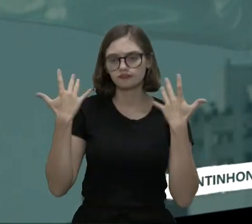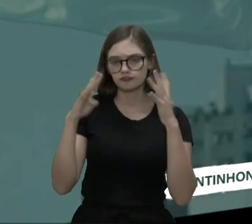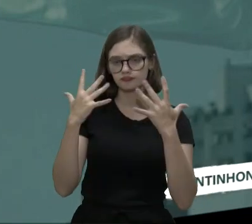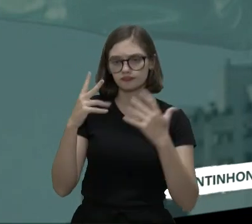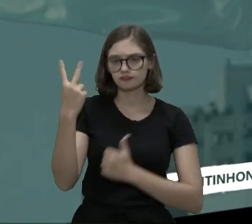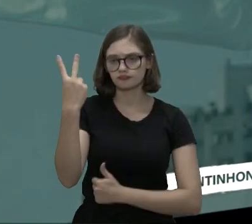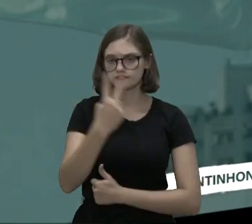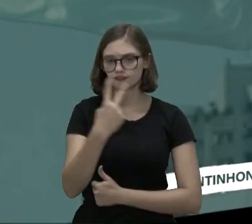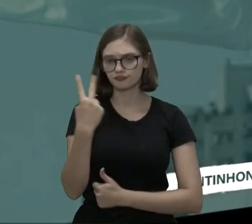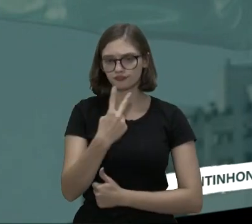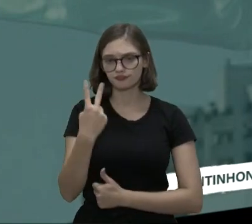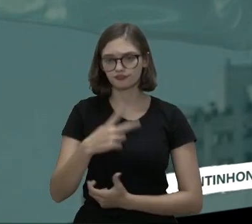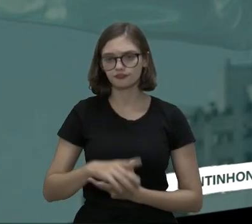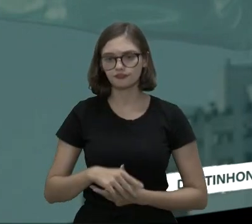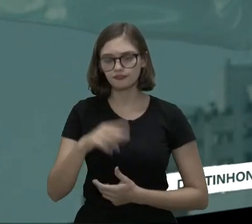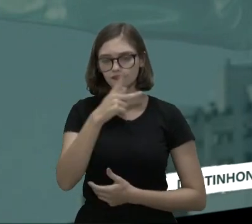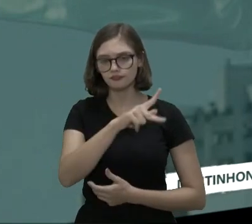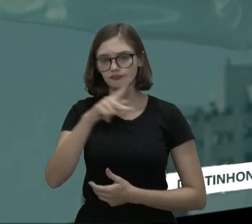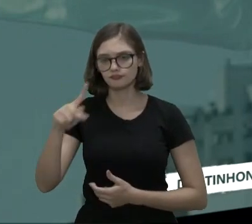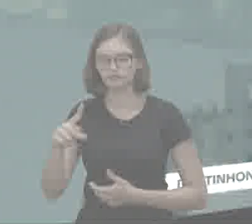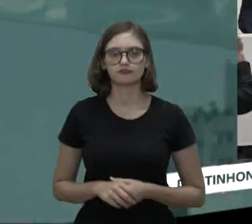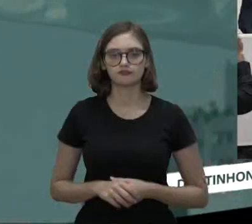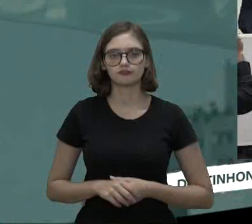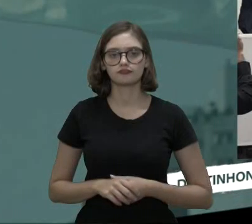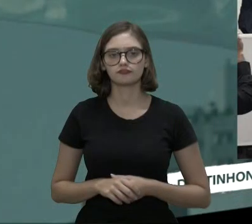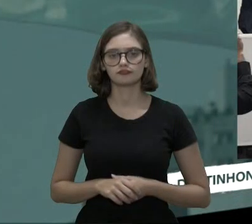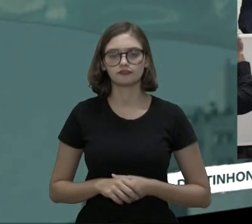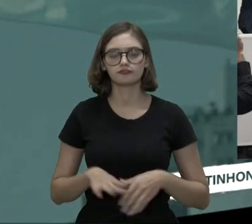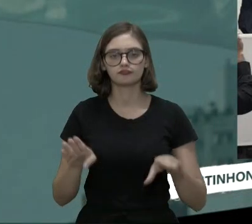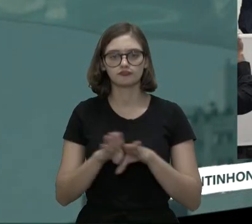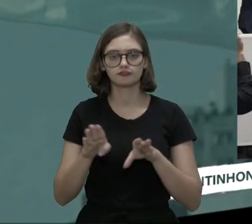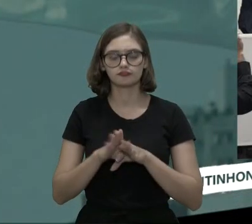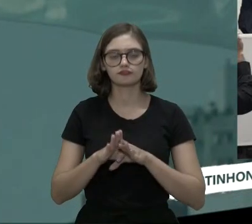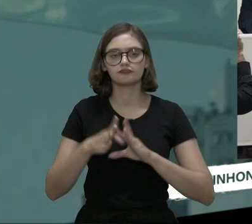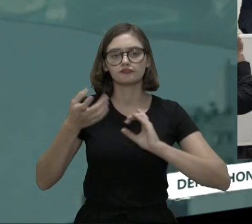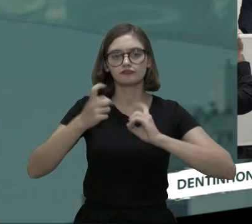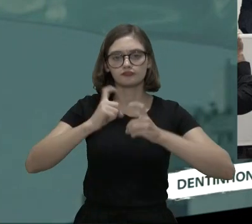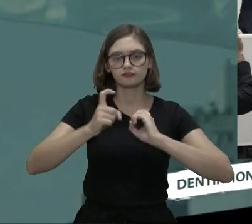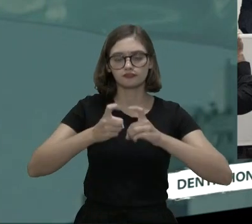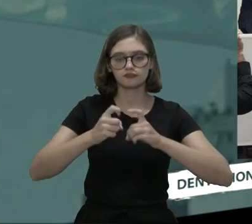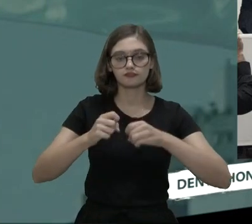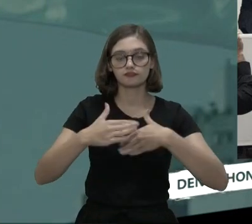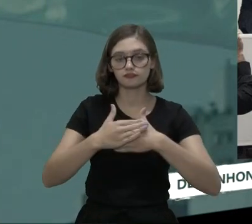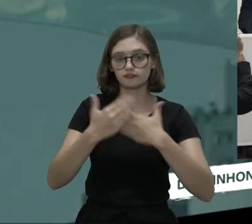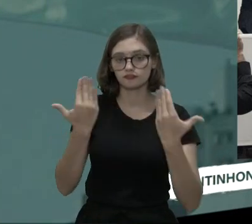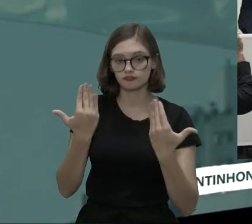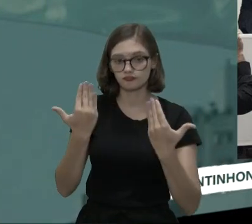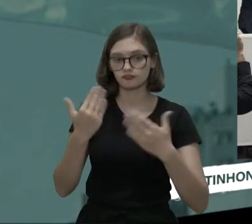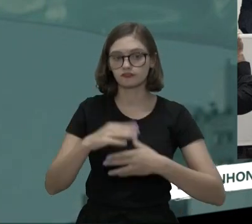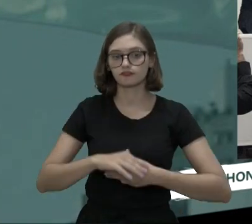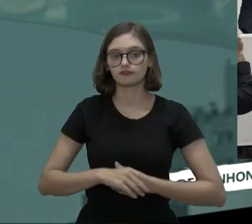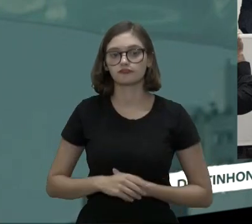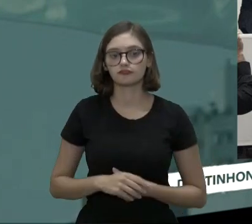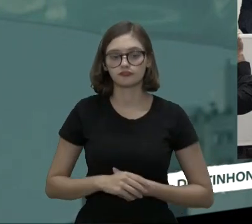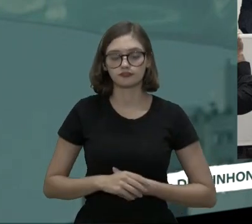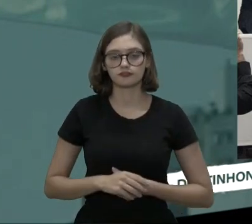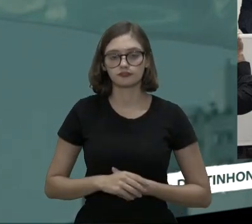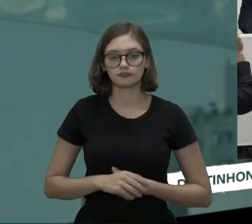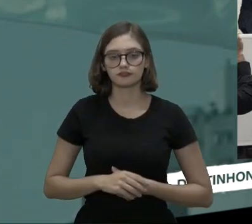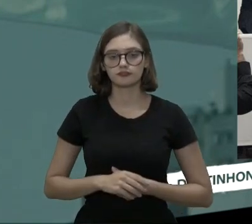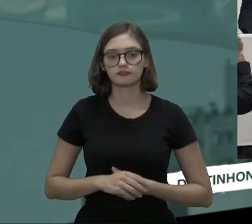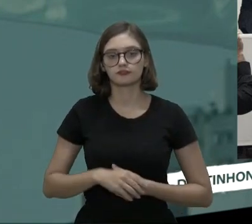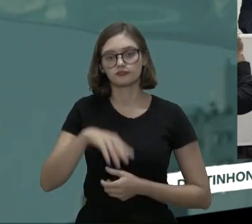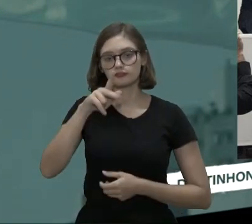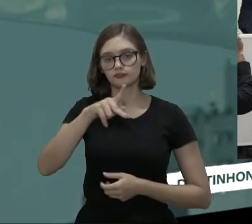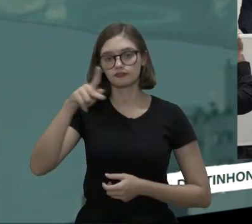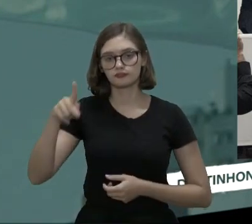os dois, PP Progressistas, juntos. Também, semana passada, tivemos uma reunião do